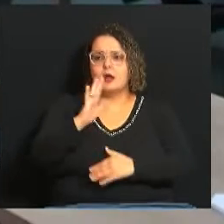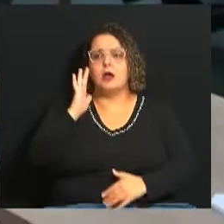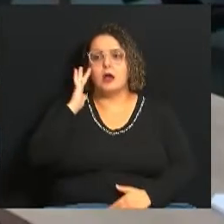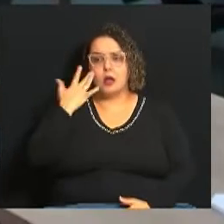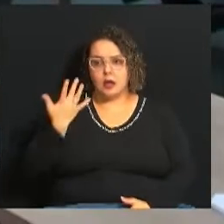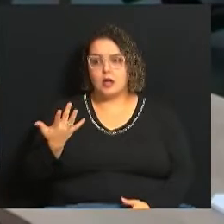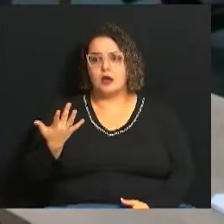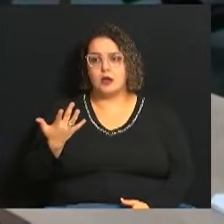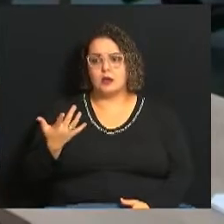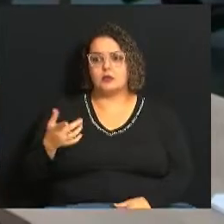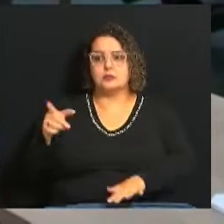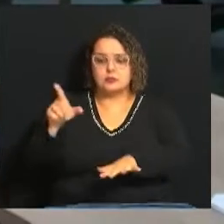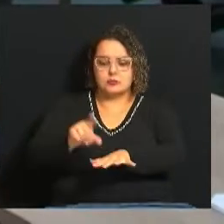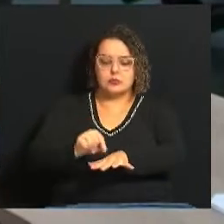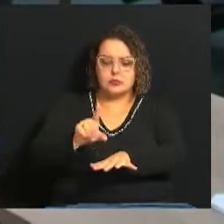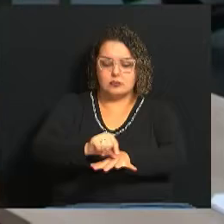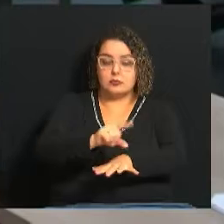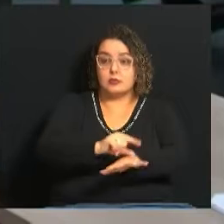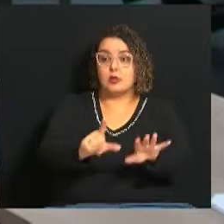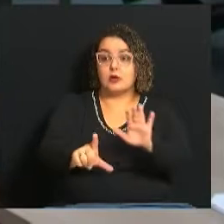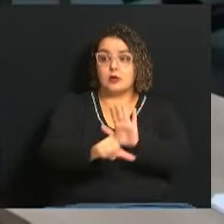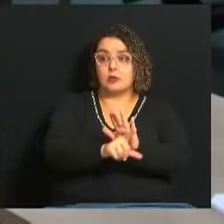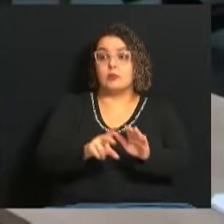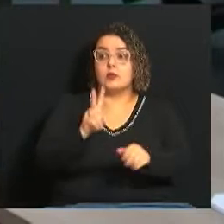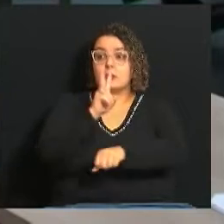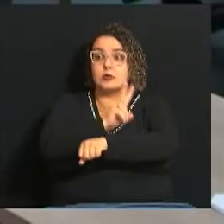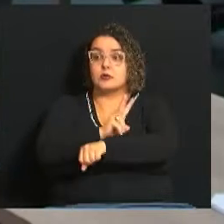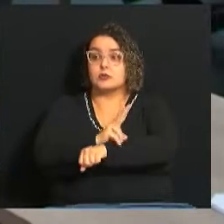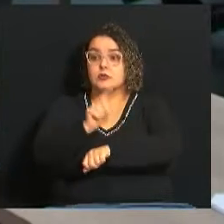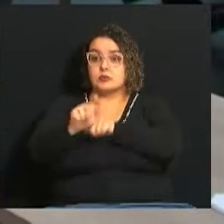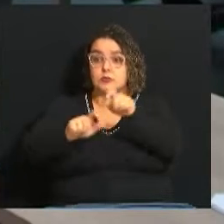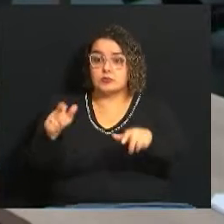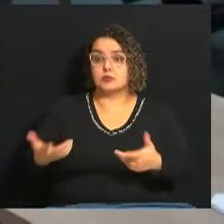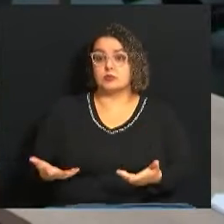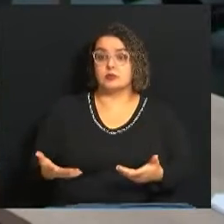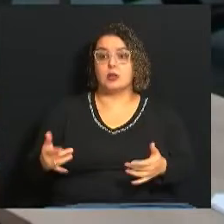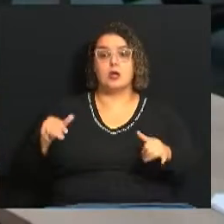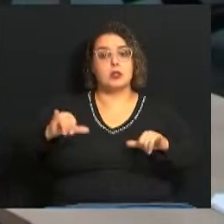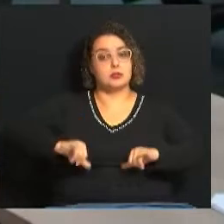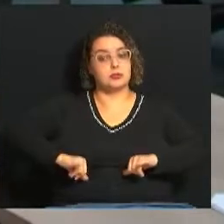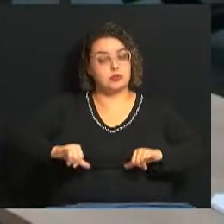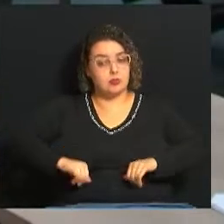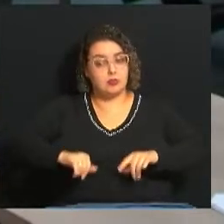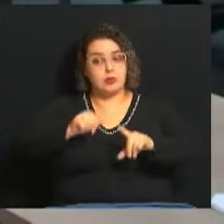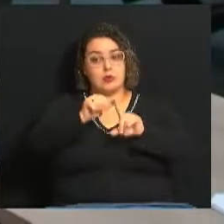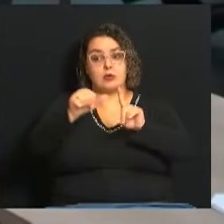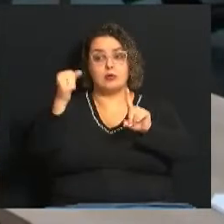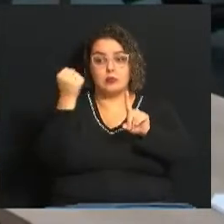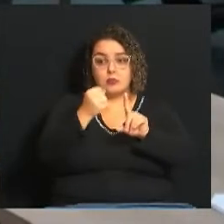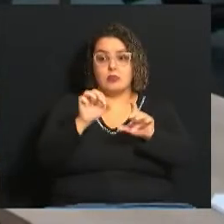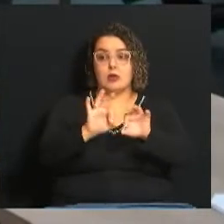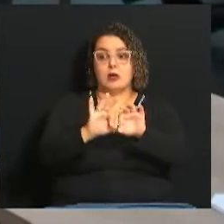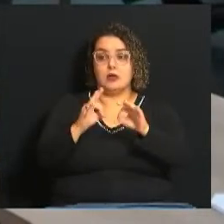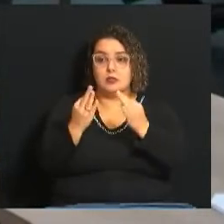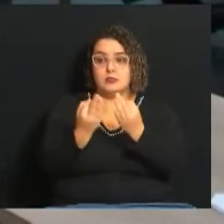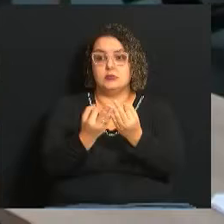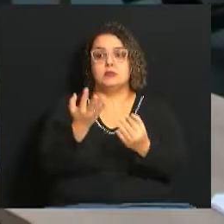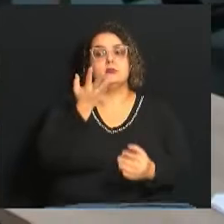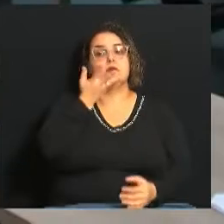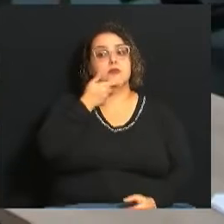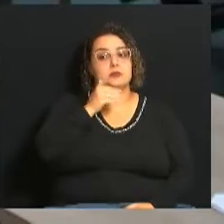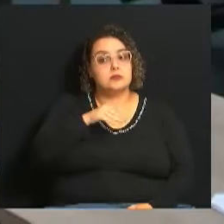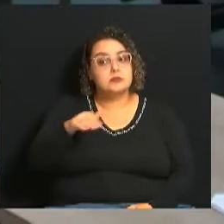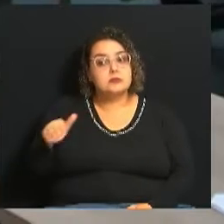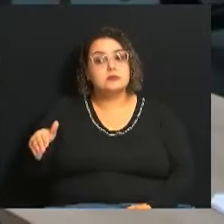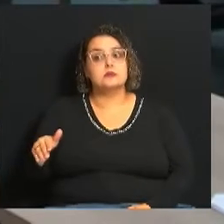um respaldo, colocar uma lei que proteja essas pessoas também que sofreram feminicídio, as famílias, as crianças que depois